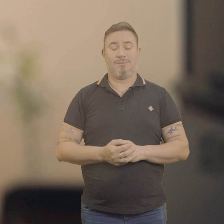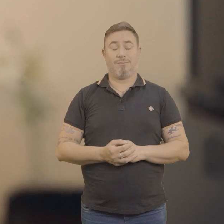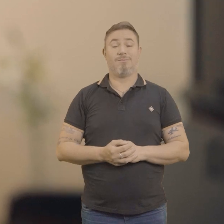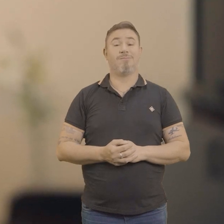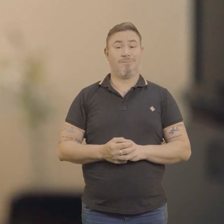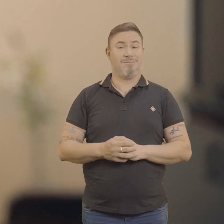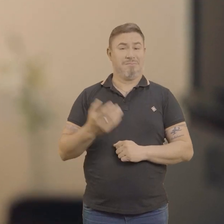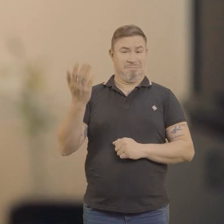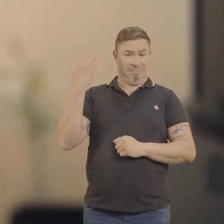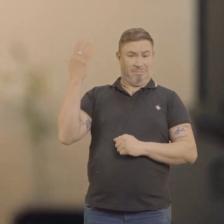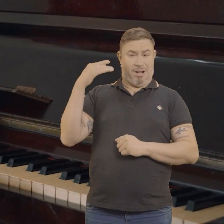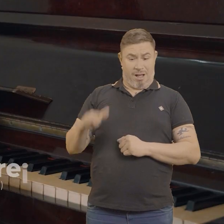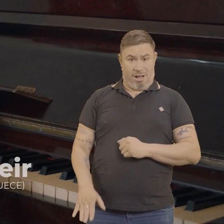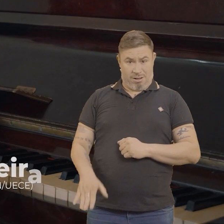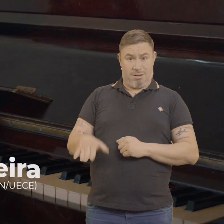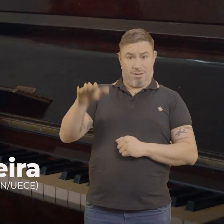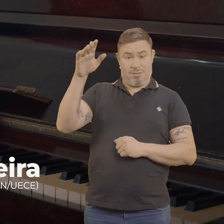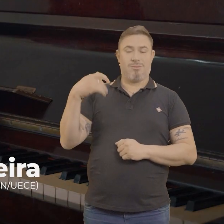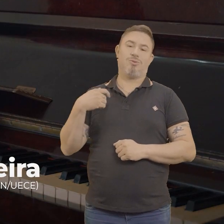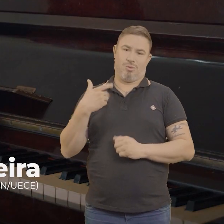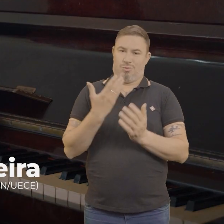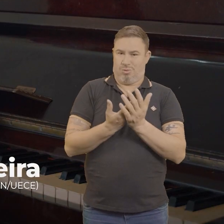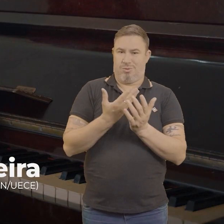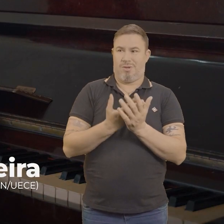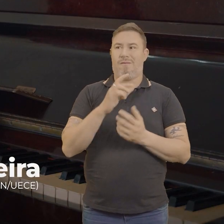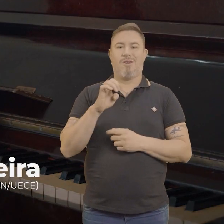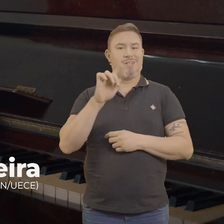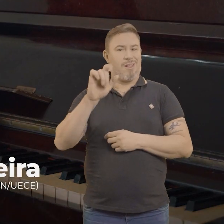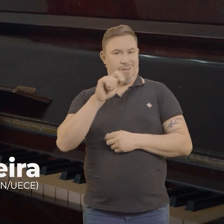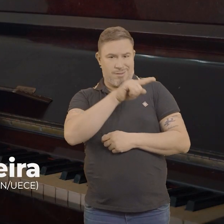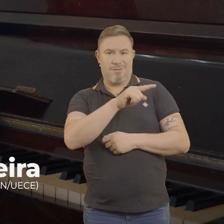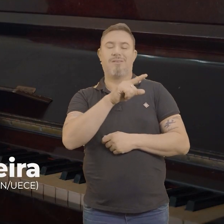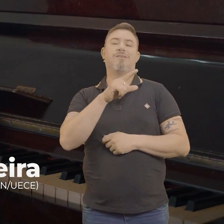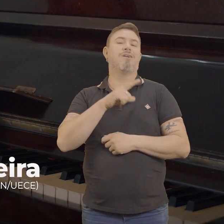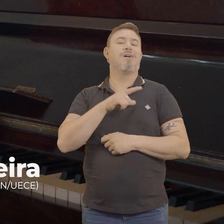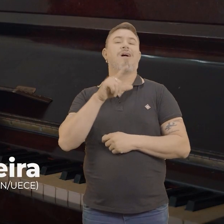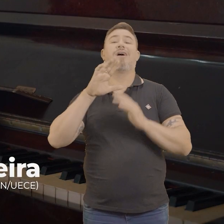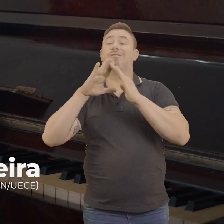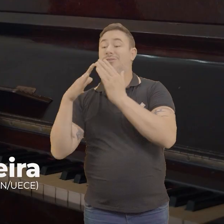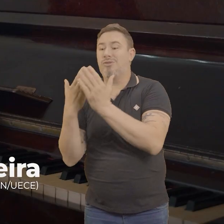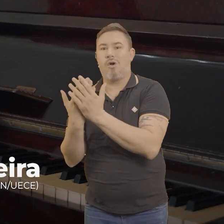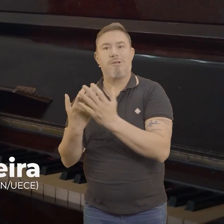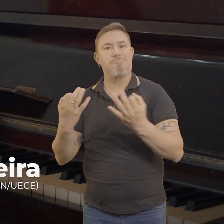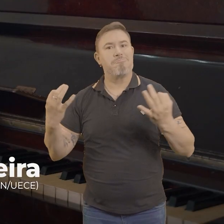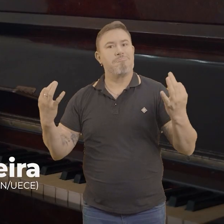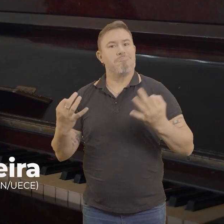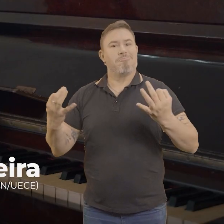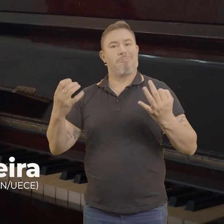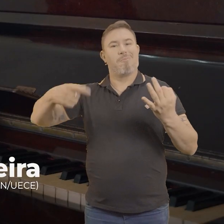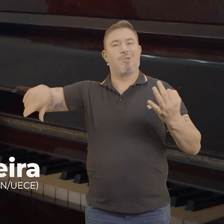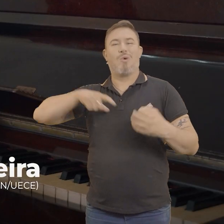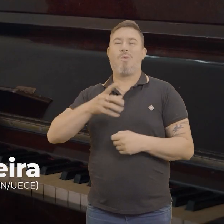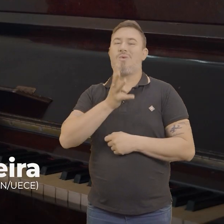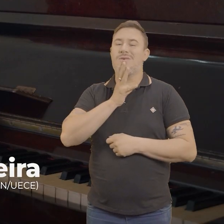Desde que eu era criança, né, que eu já estudava com a dona Mozarina, o conservatório era tido assim como uma escola excelente. E para